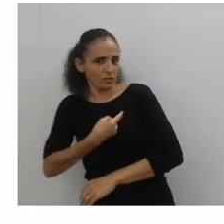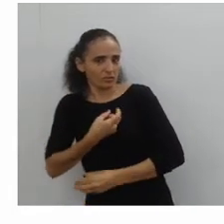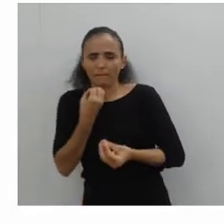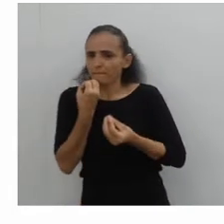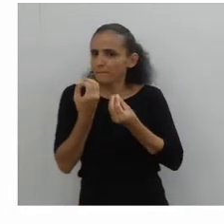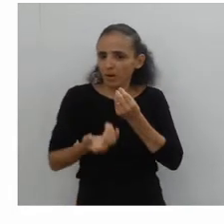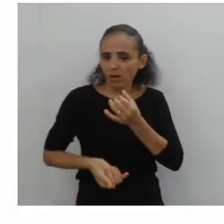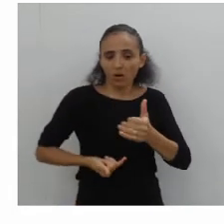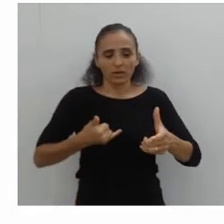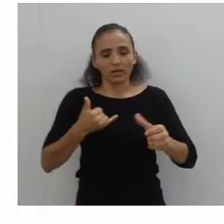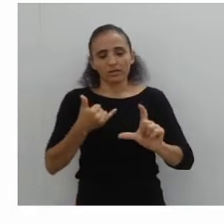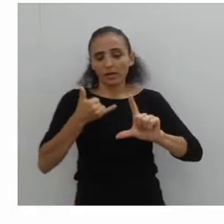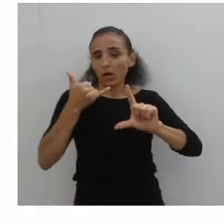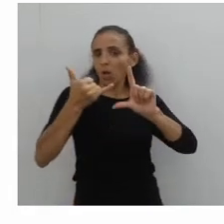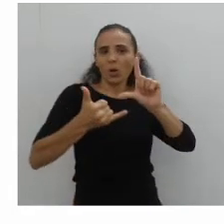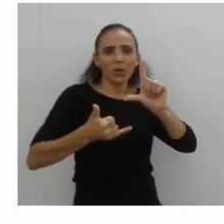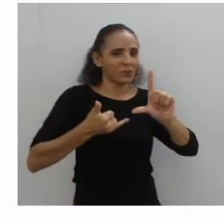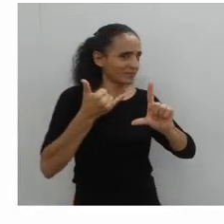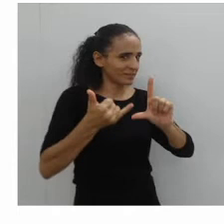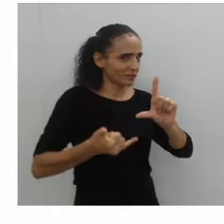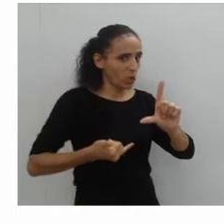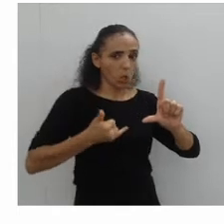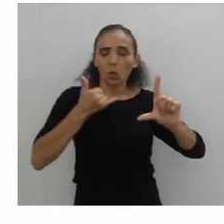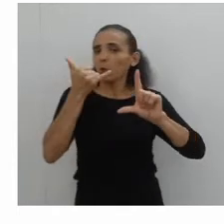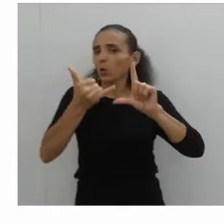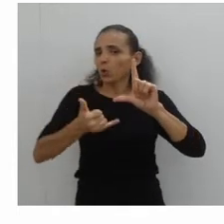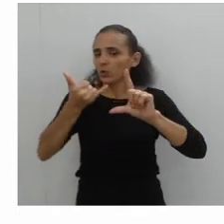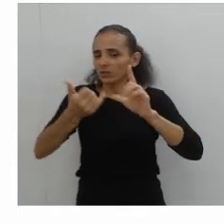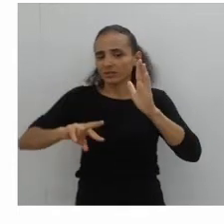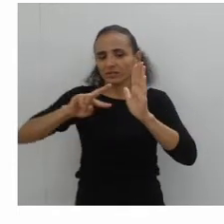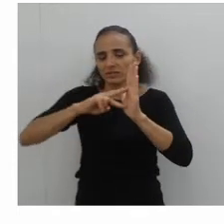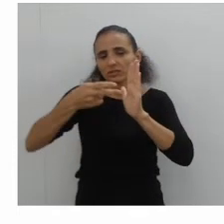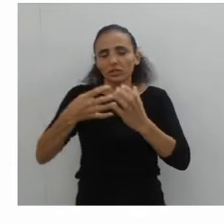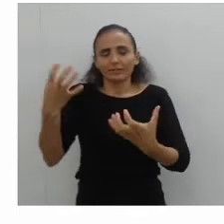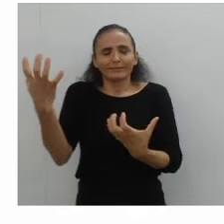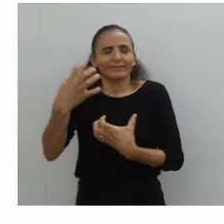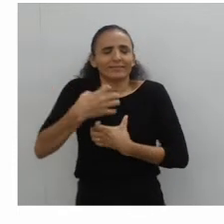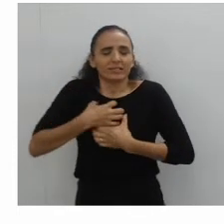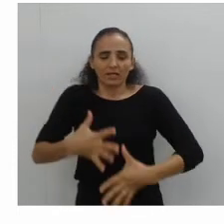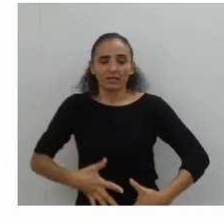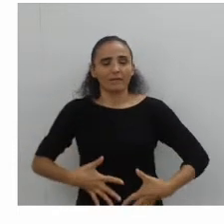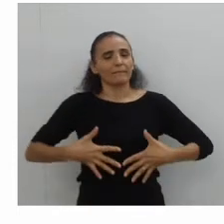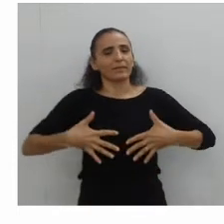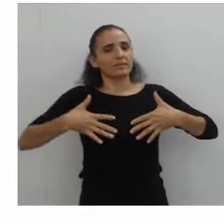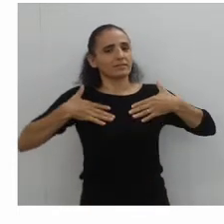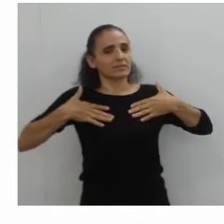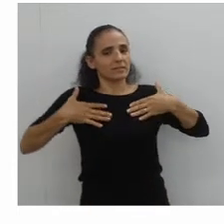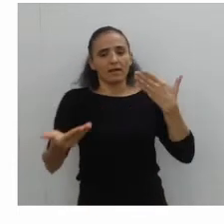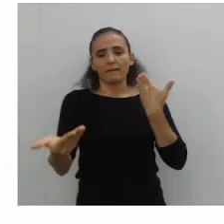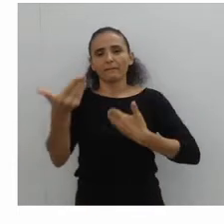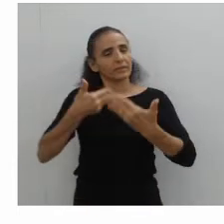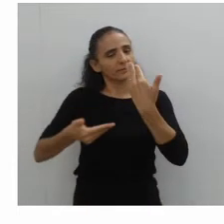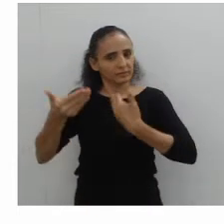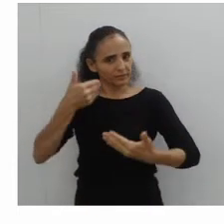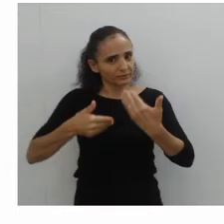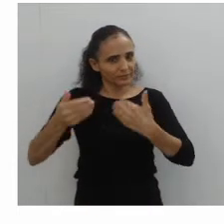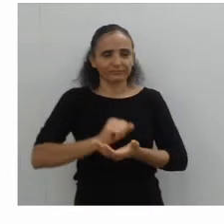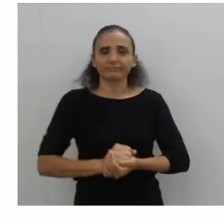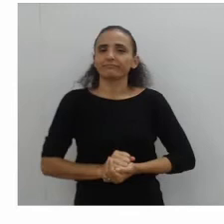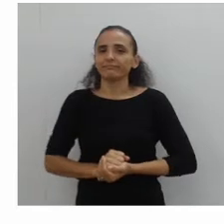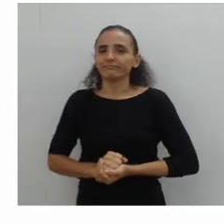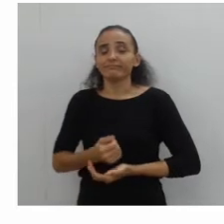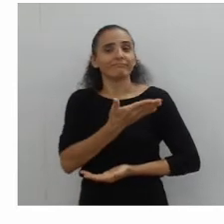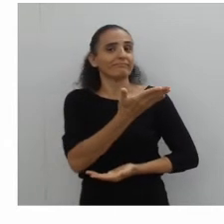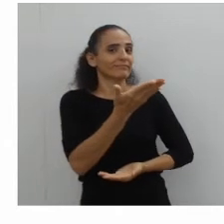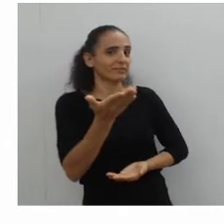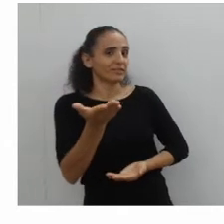seres lúdicos. Lembrando, lúdico significa sentir prazer ao realizar uma determinada prática. Ora, você